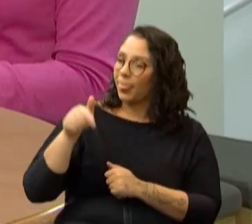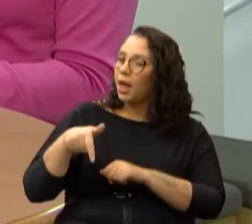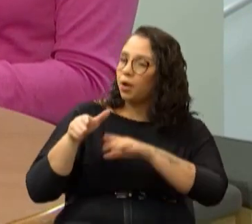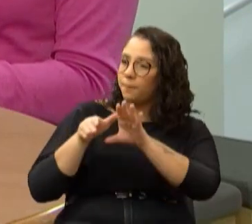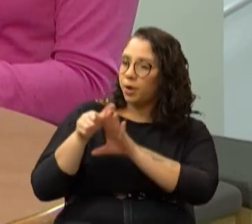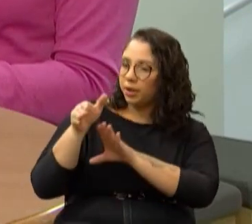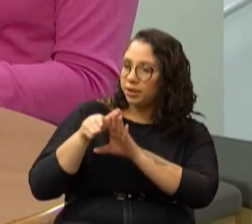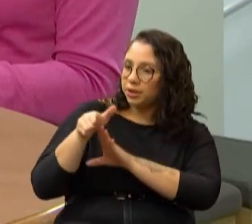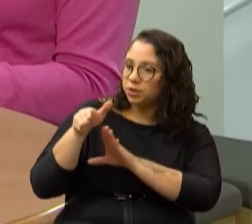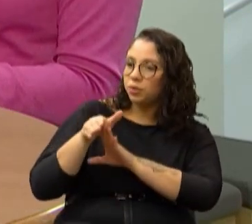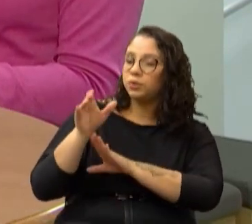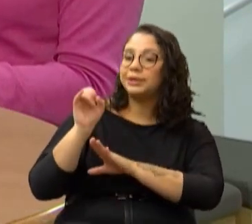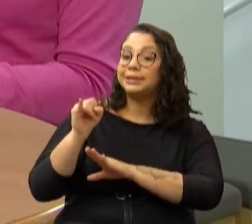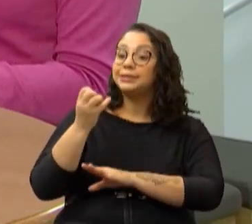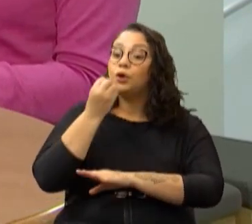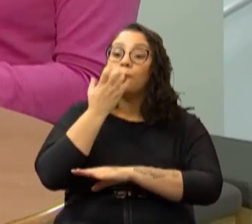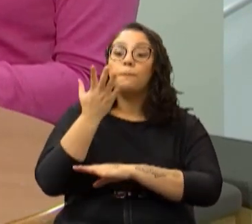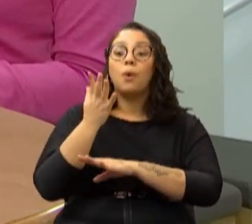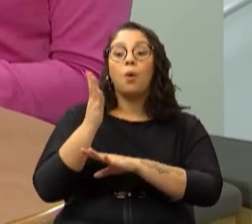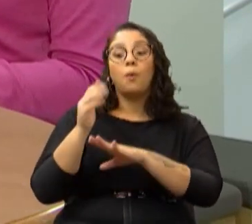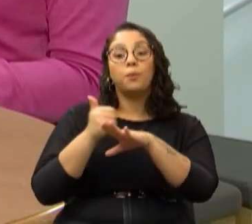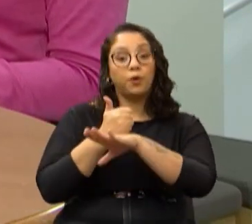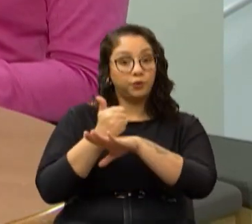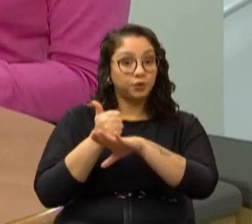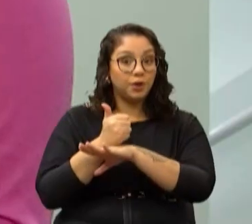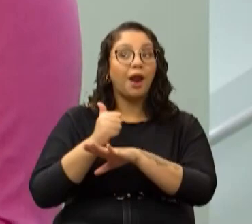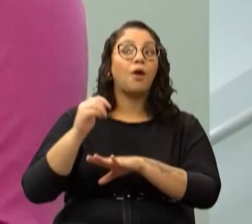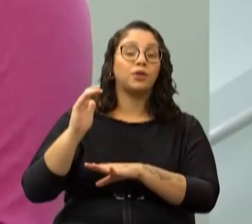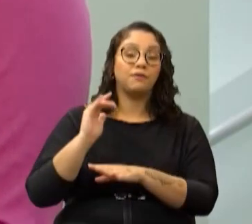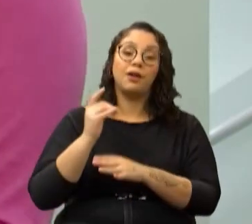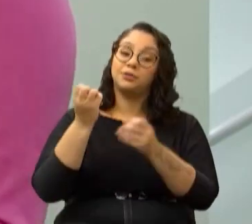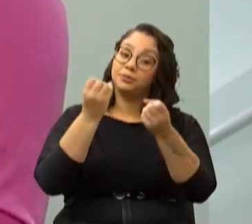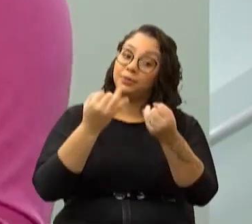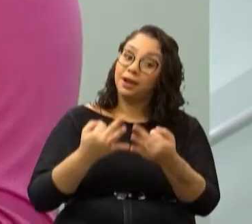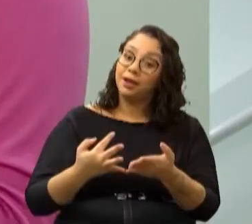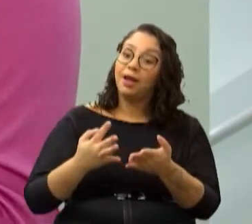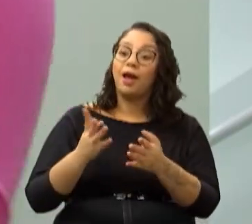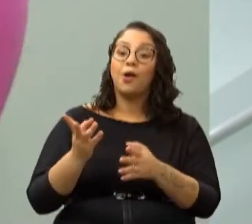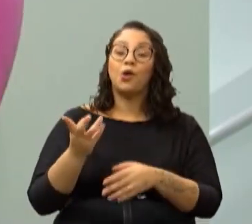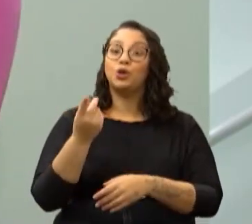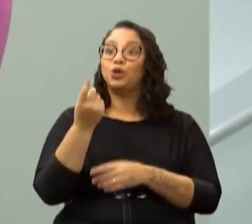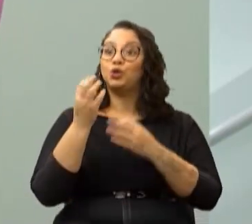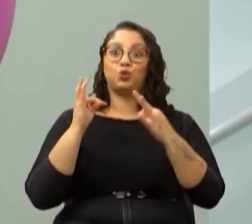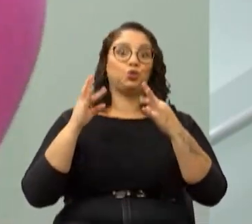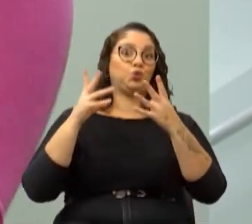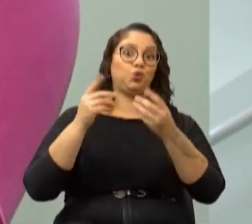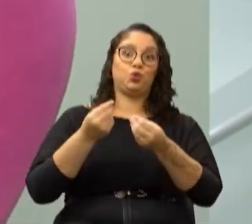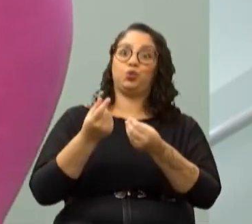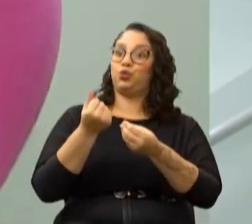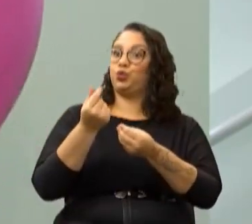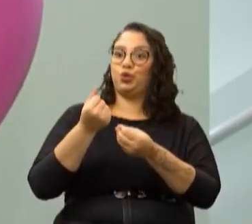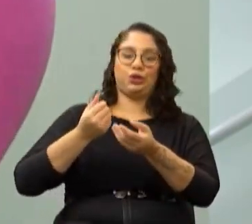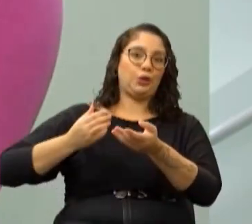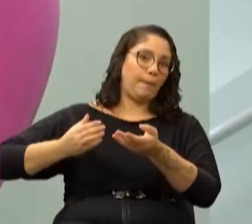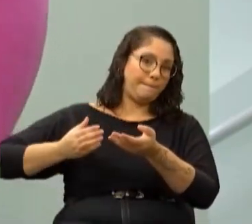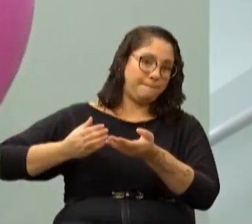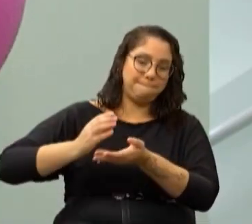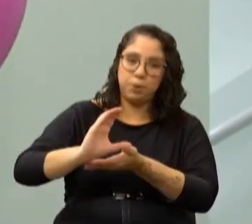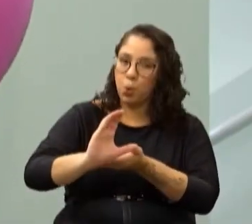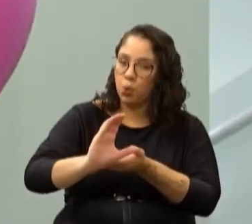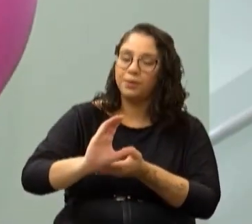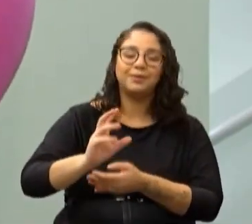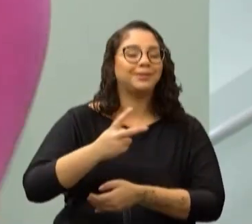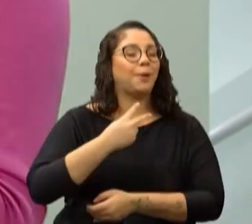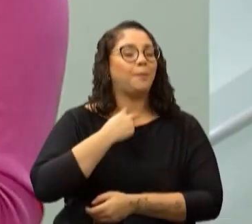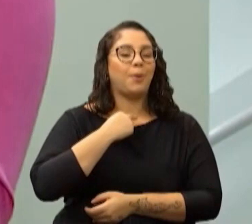uma orientação se você for procurar um bom profissional, né, para te dizer, não aposte todos os